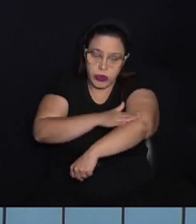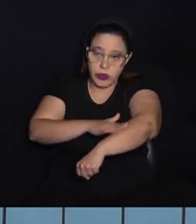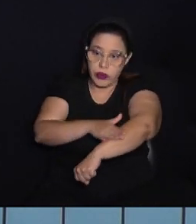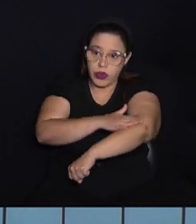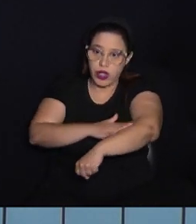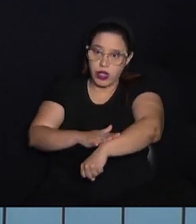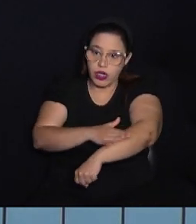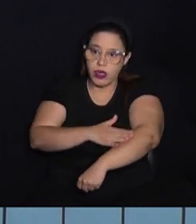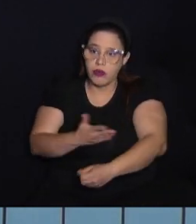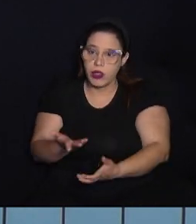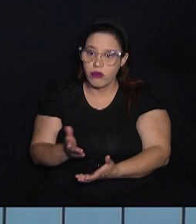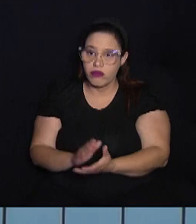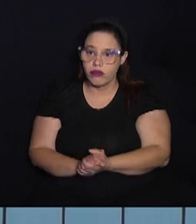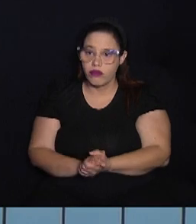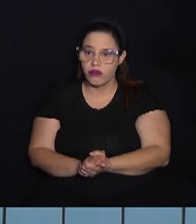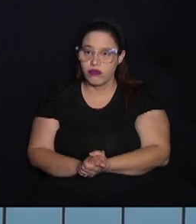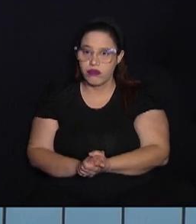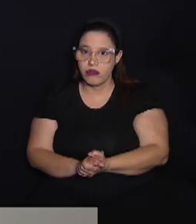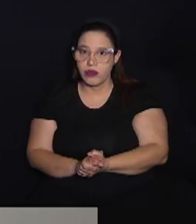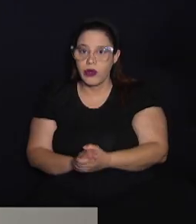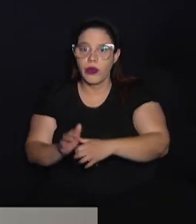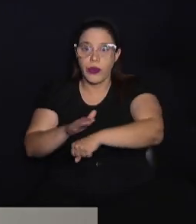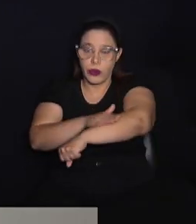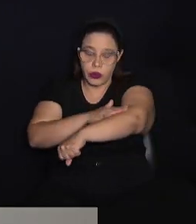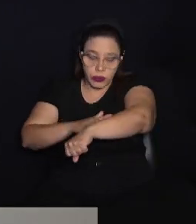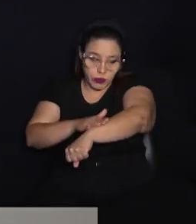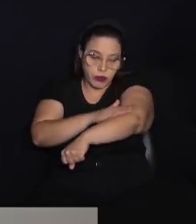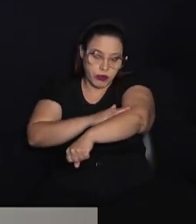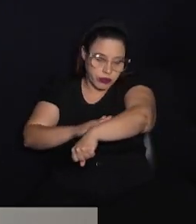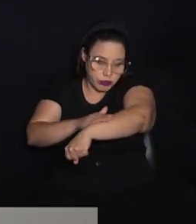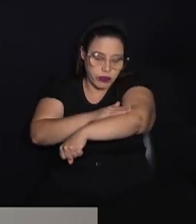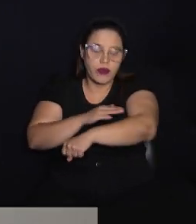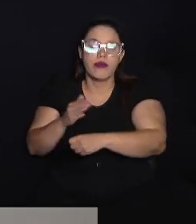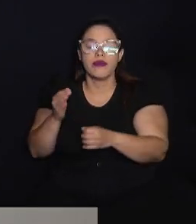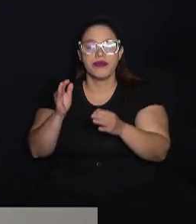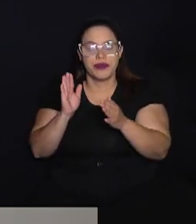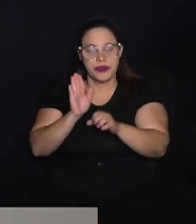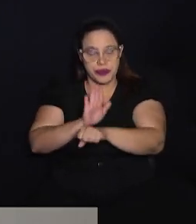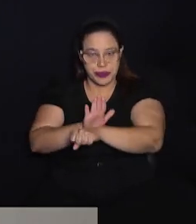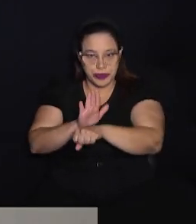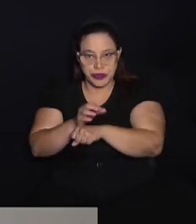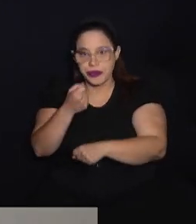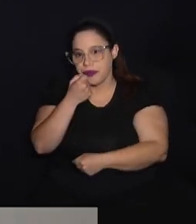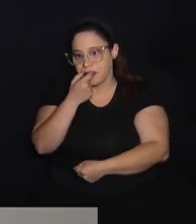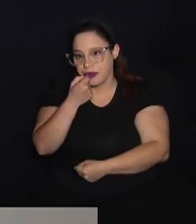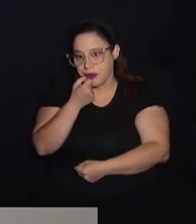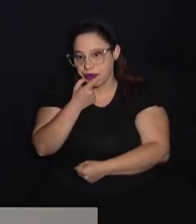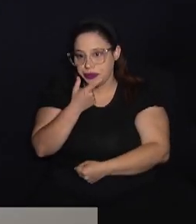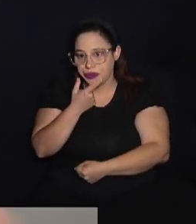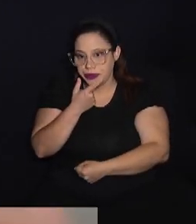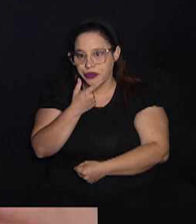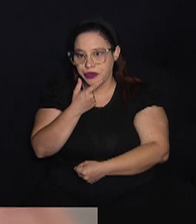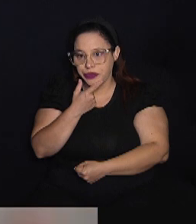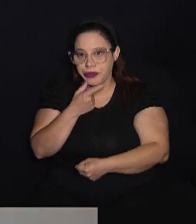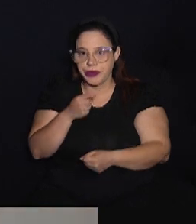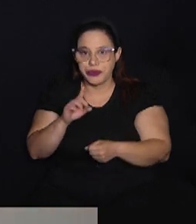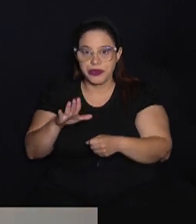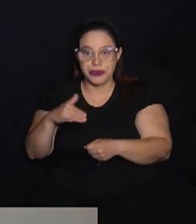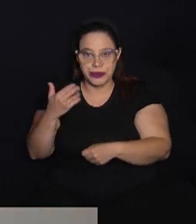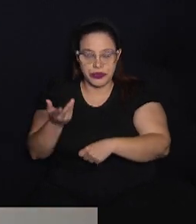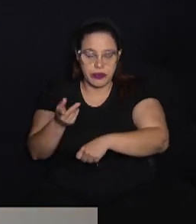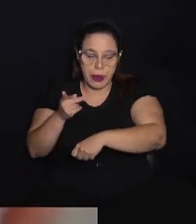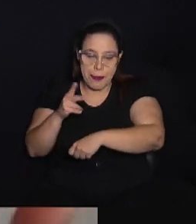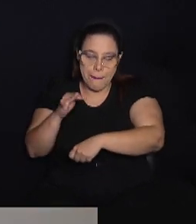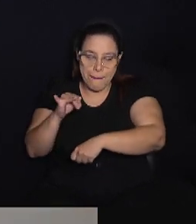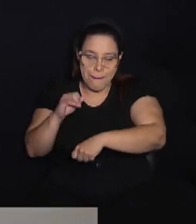processo, né? Os cremes, os tópicos ajudam, as medicações orais que vão ajudar tanto a